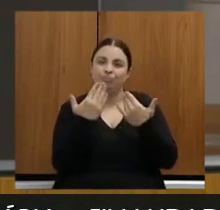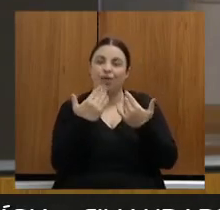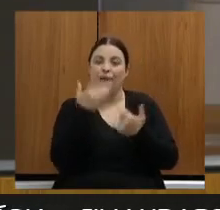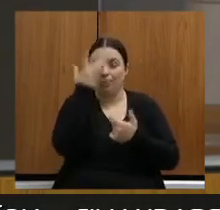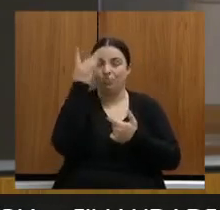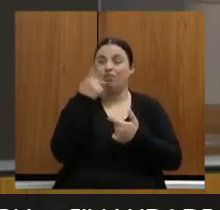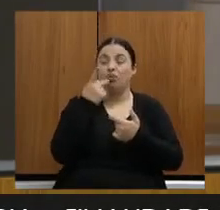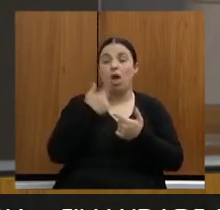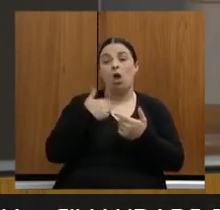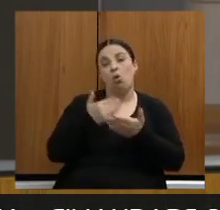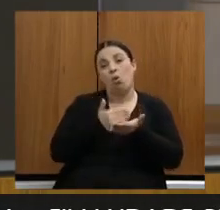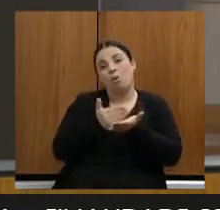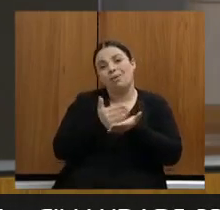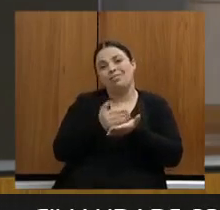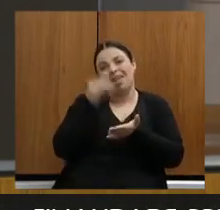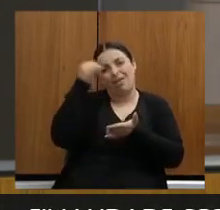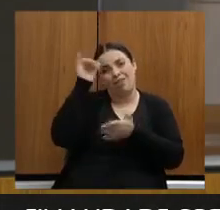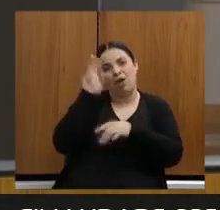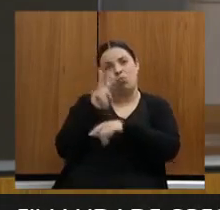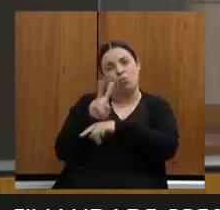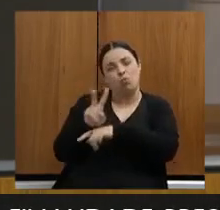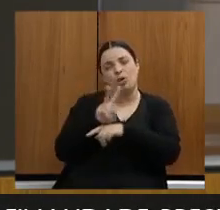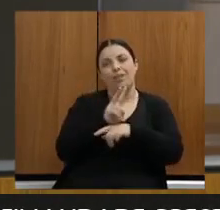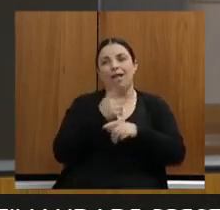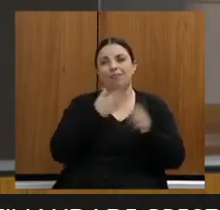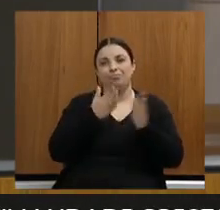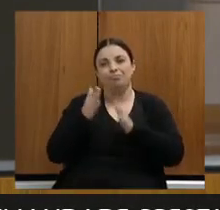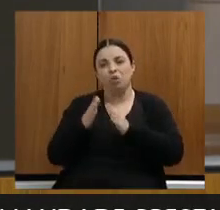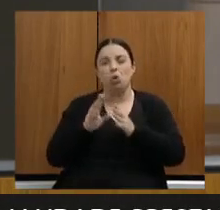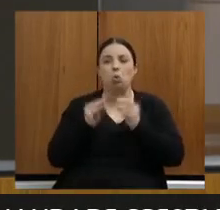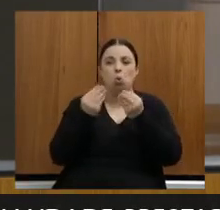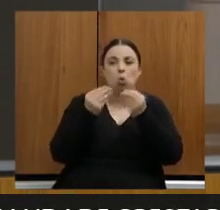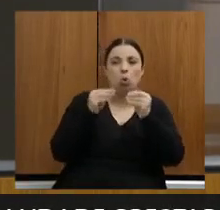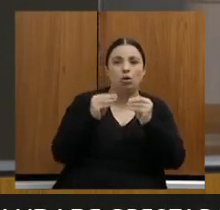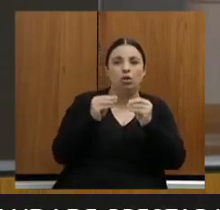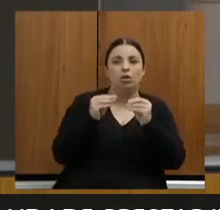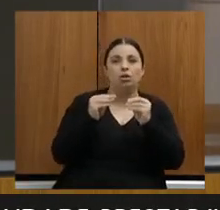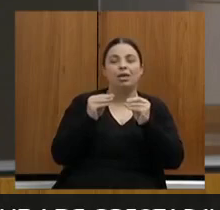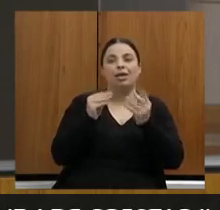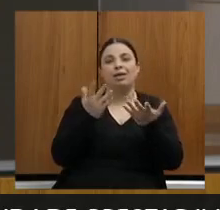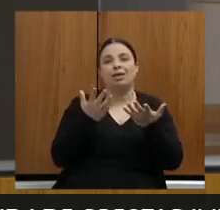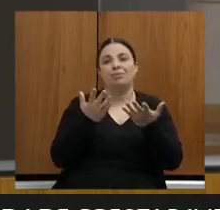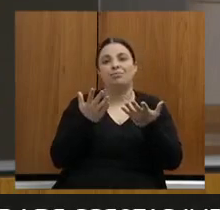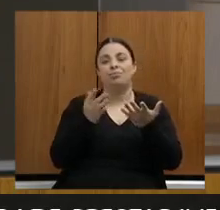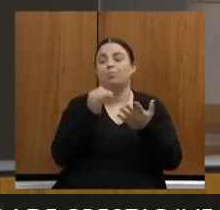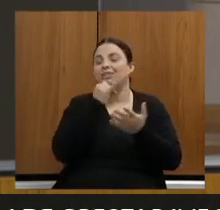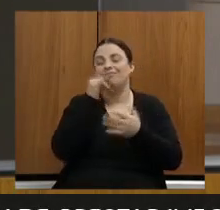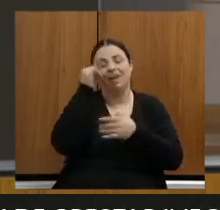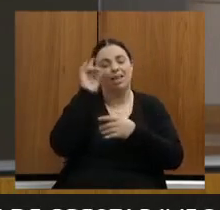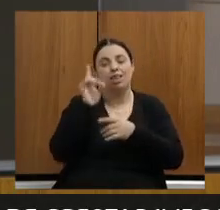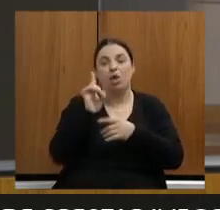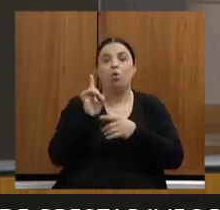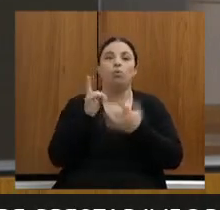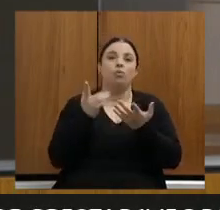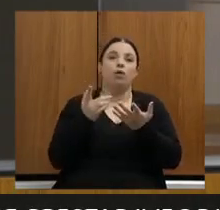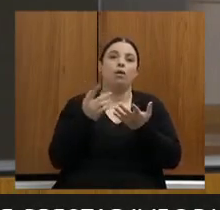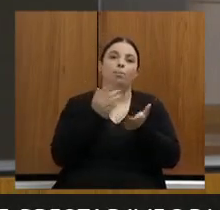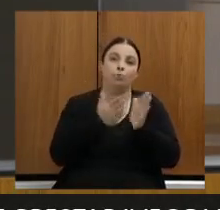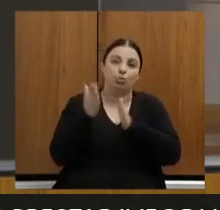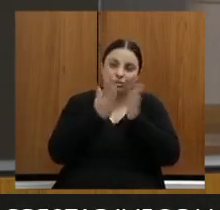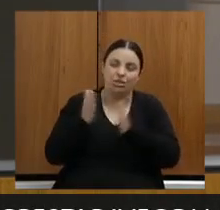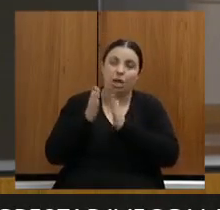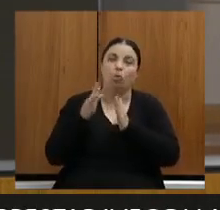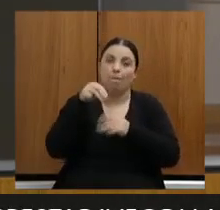comecei o cuidado das minhas vacas aqui da minha agricultura e colocar umas 10 caixinhas aqui e Colmeia para começar a trabalhar ainda terminado o